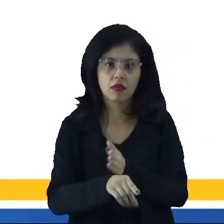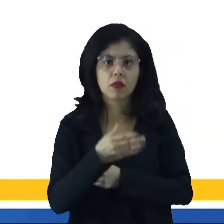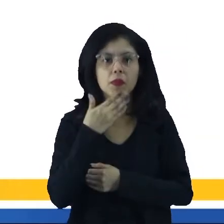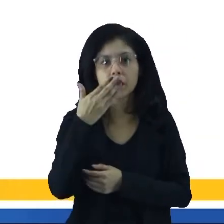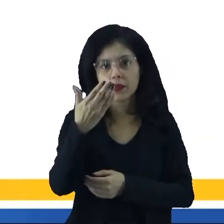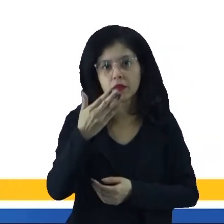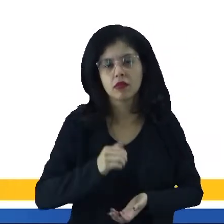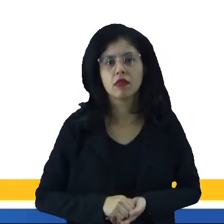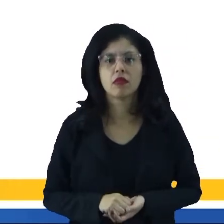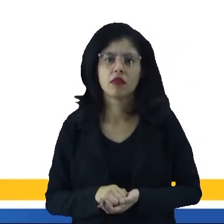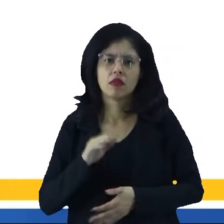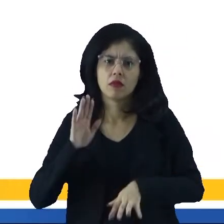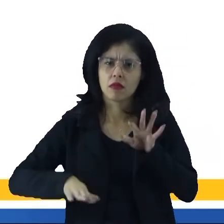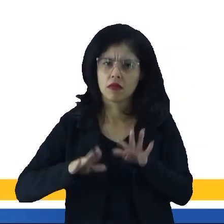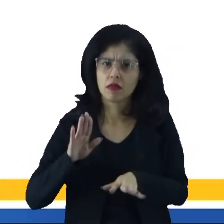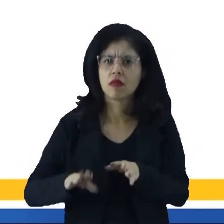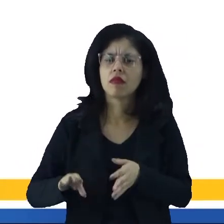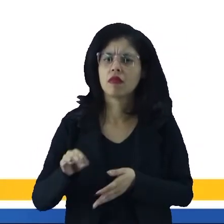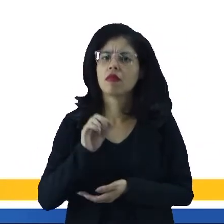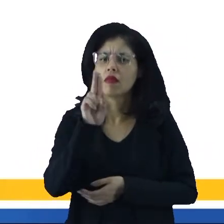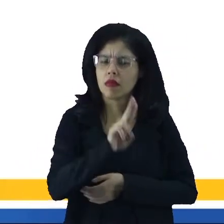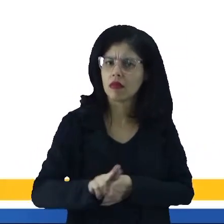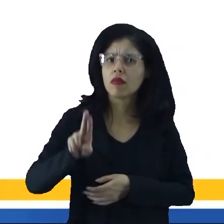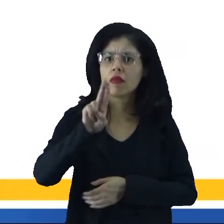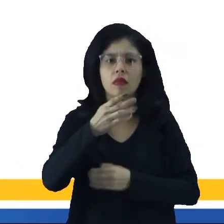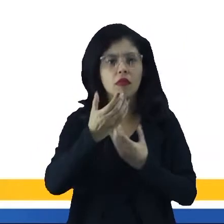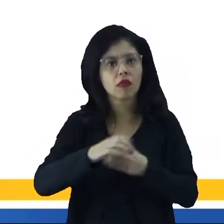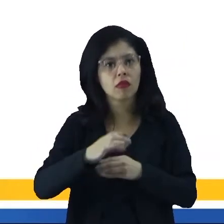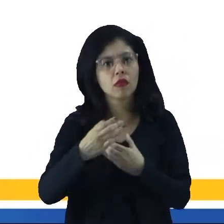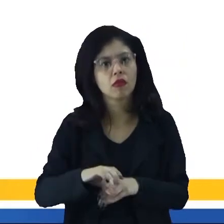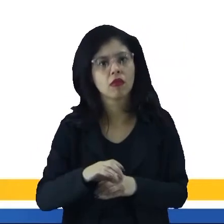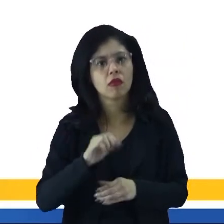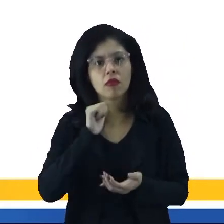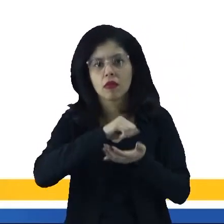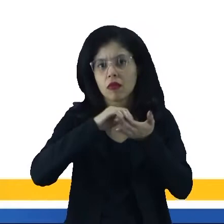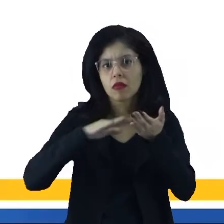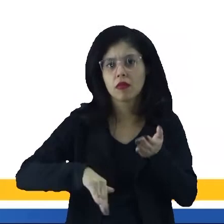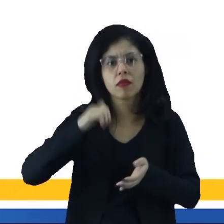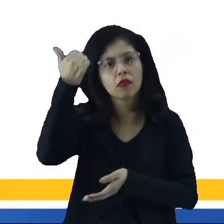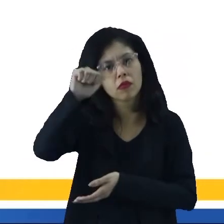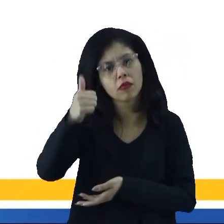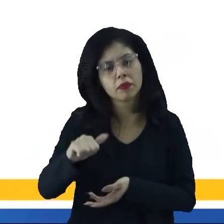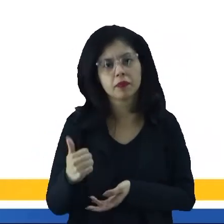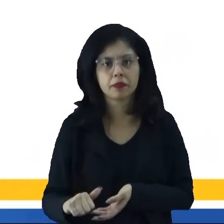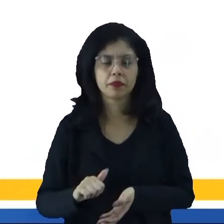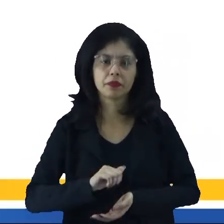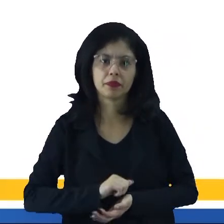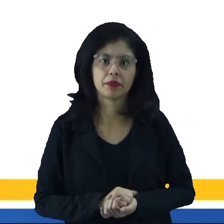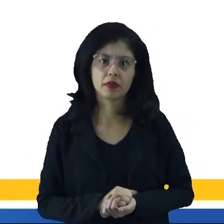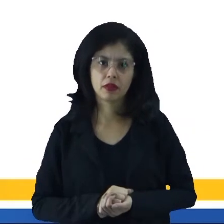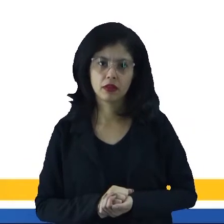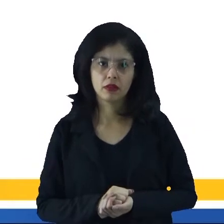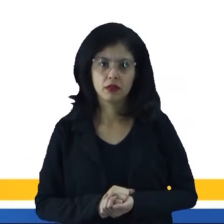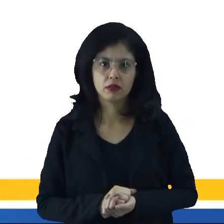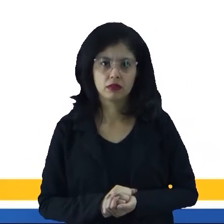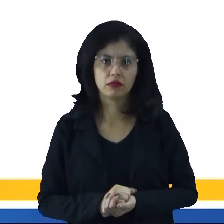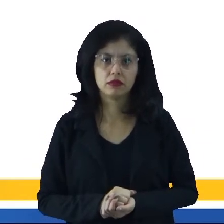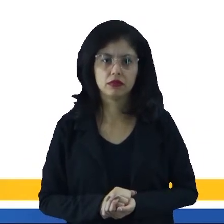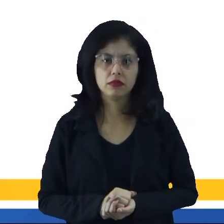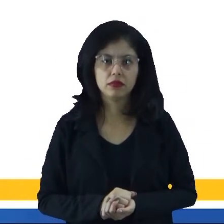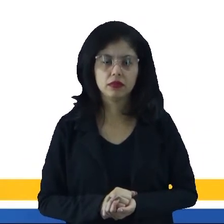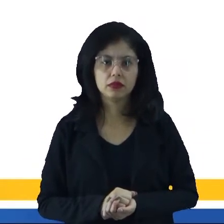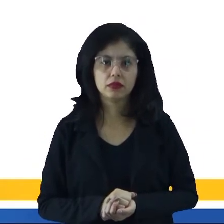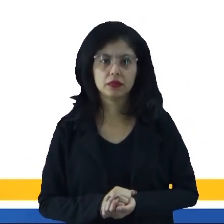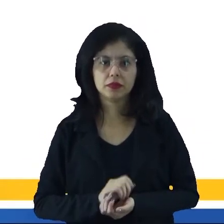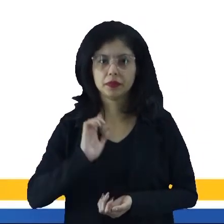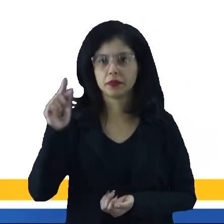pede. E às vezes esse recurso é muito usado em concurso e atividades, né, avaliativas aí, tá bom? Ok,